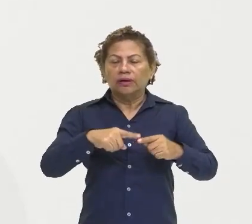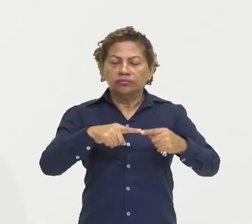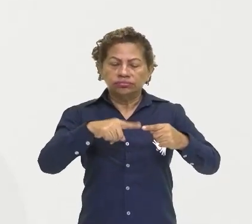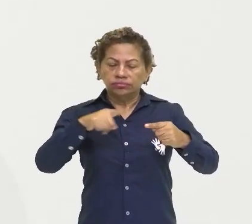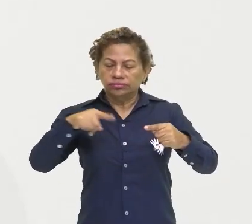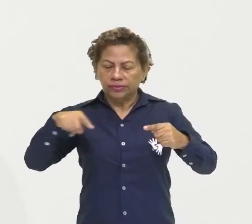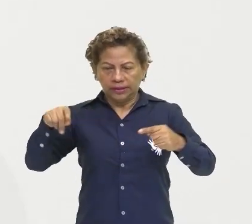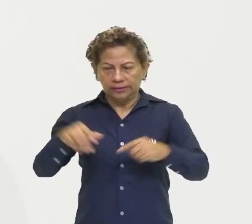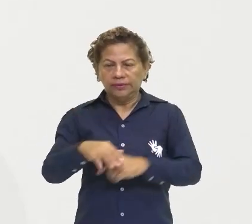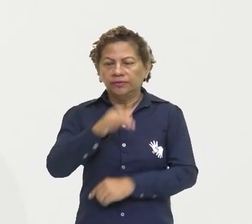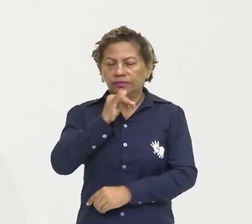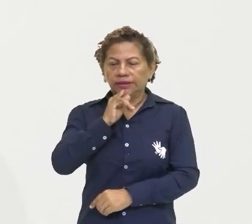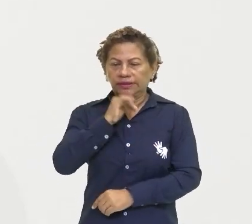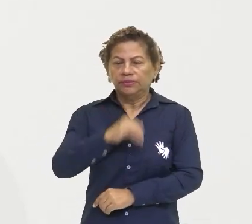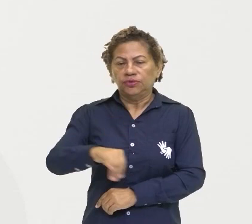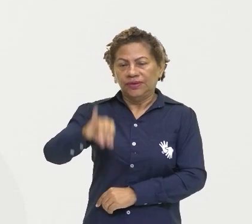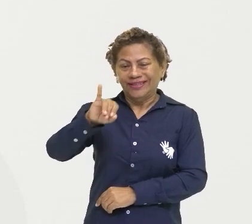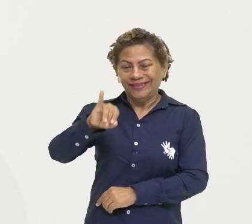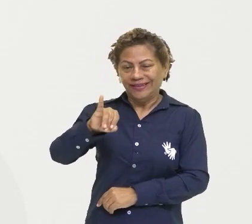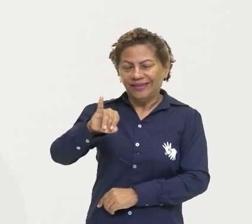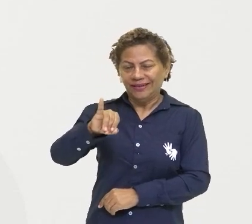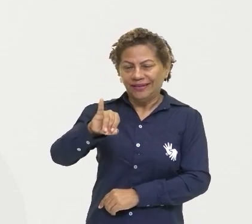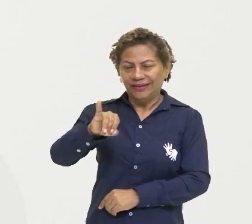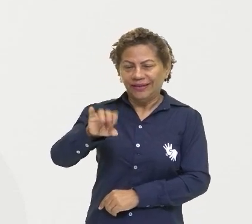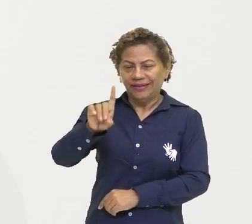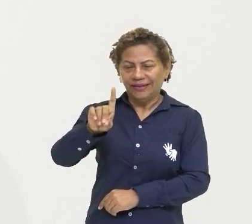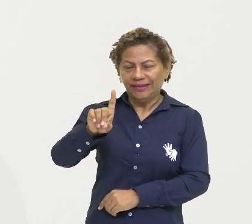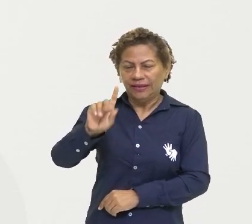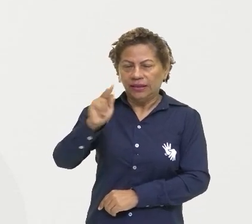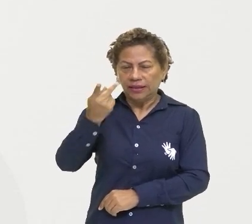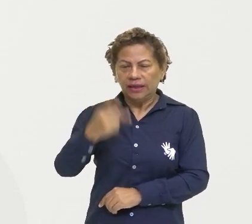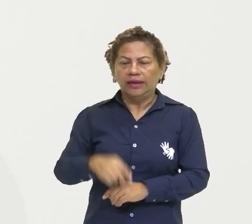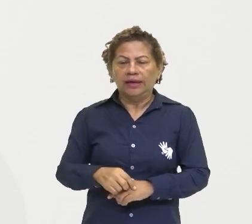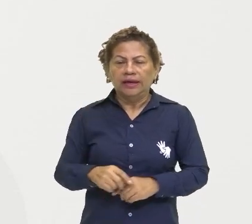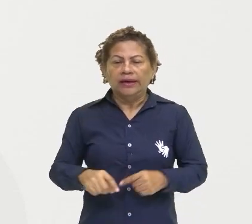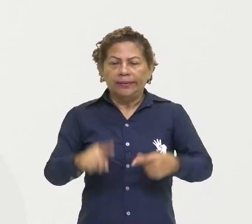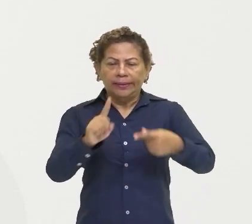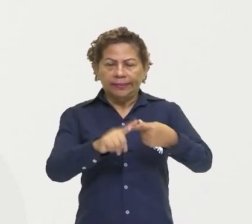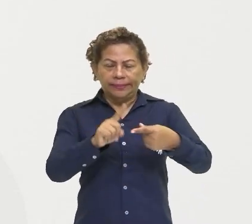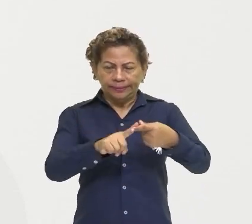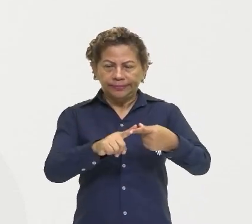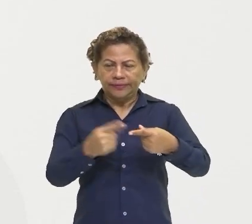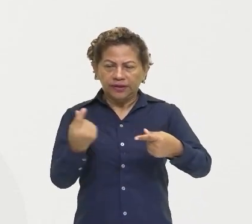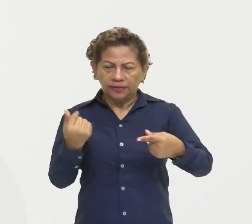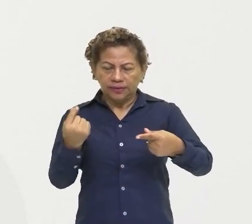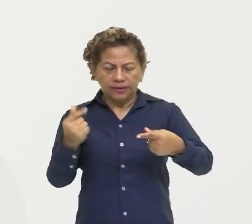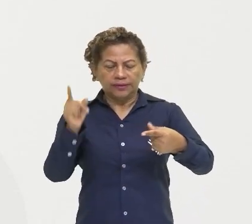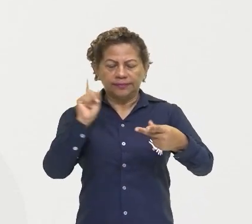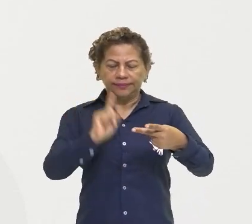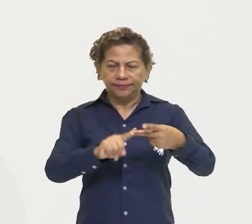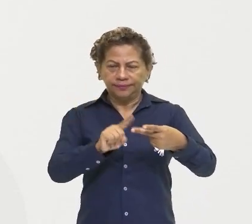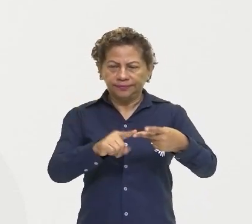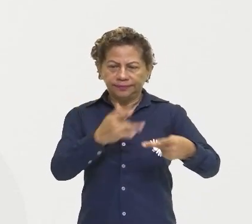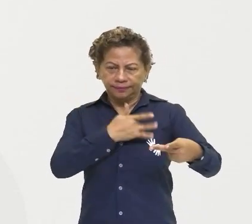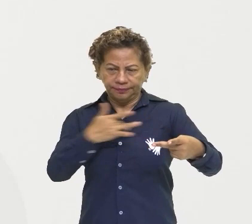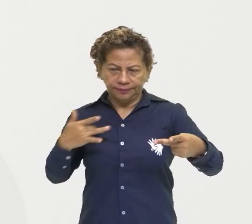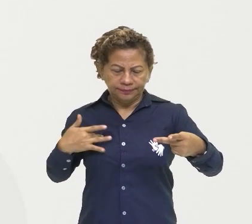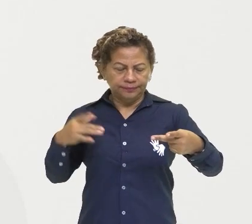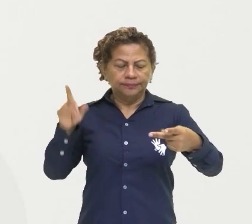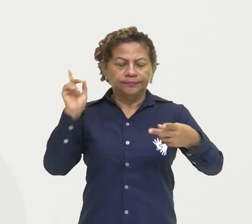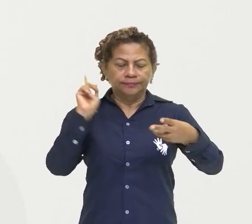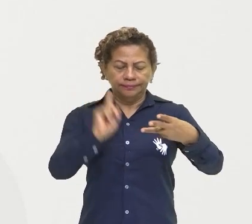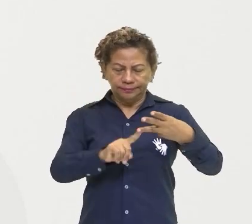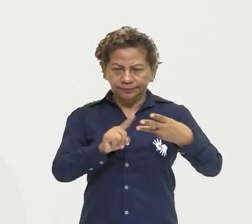exemplo, do IDH, que leva em consideração acesso à renda, saúde, educação. O coeficiente de Gini também tem uma